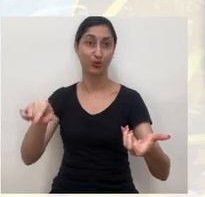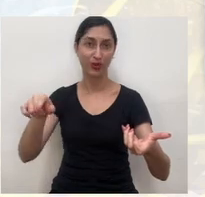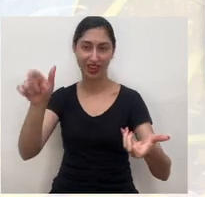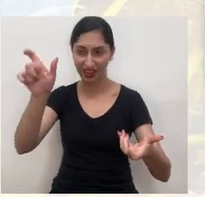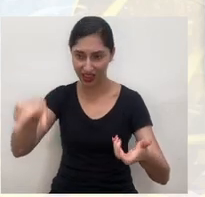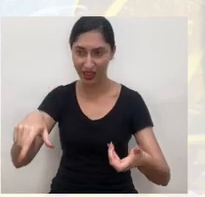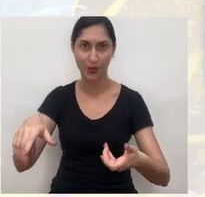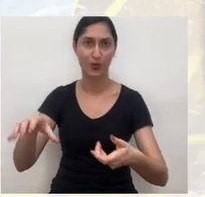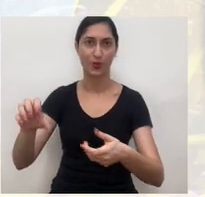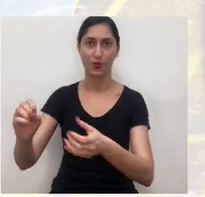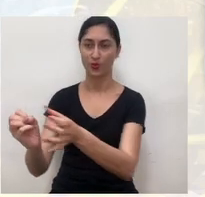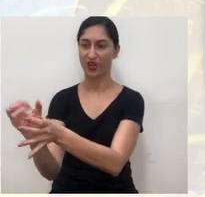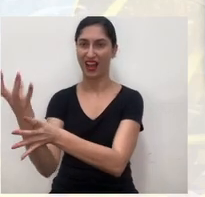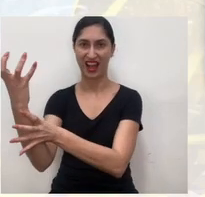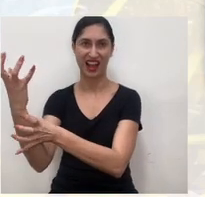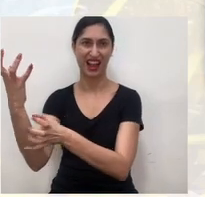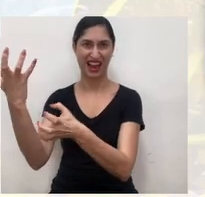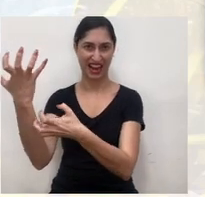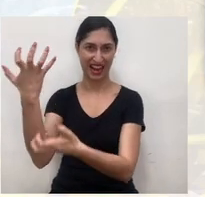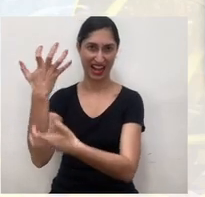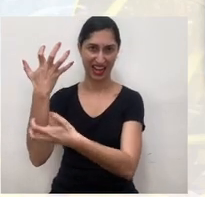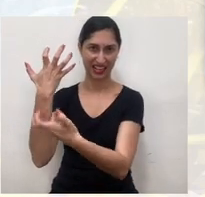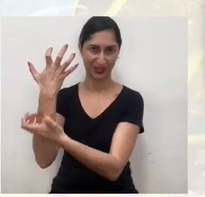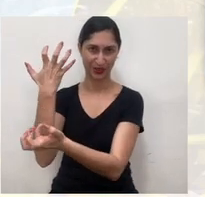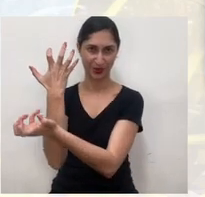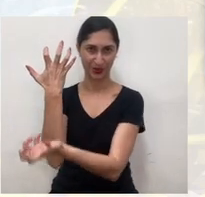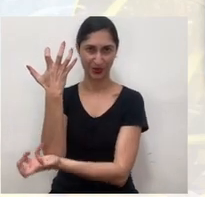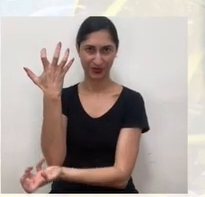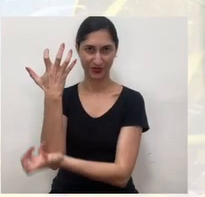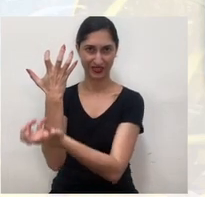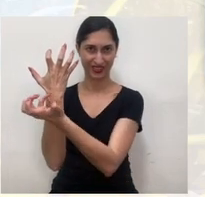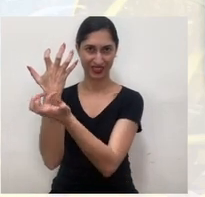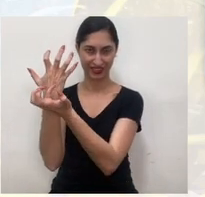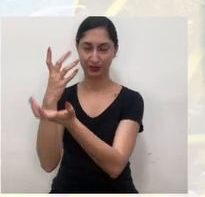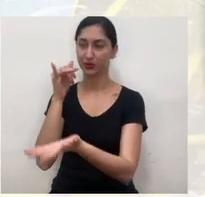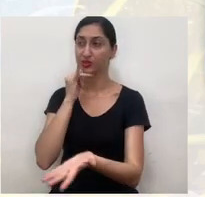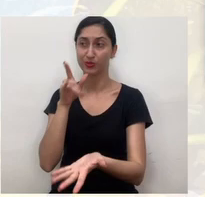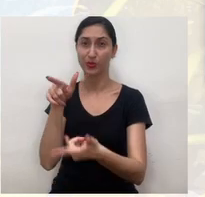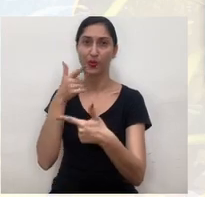nas paisagens uma planta de lugar seco